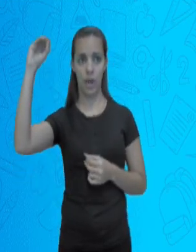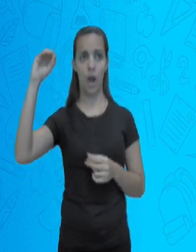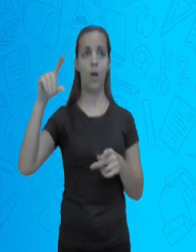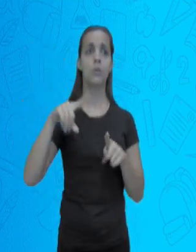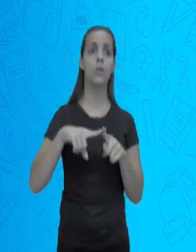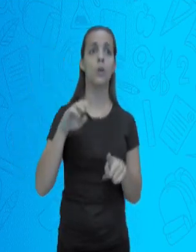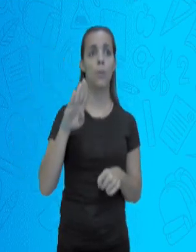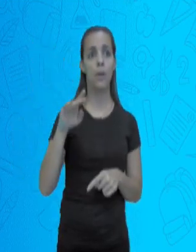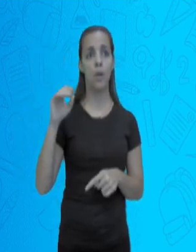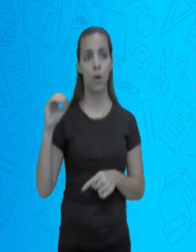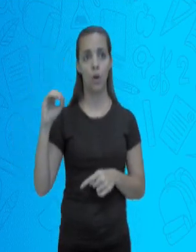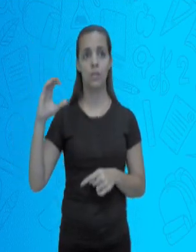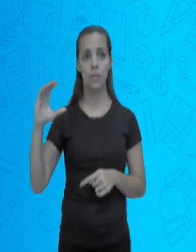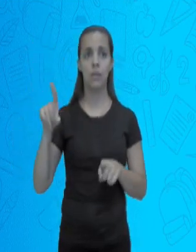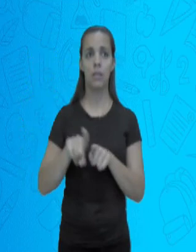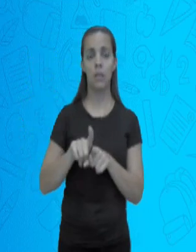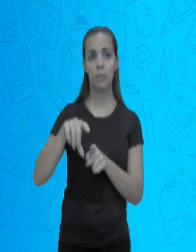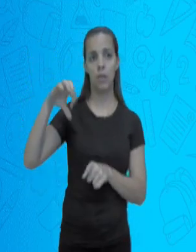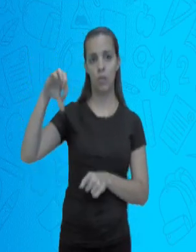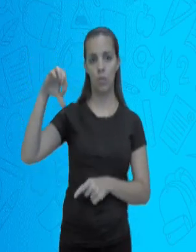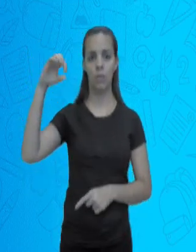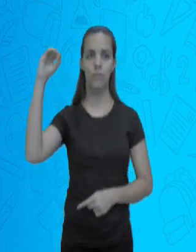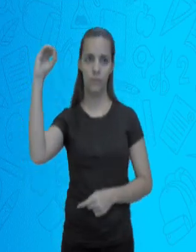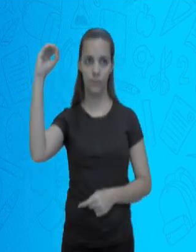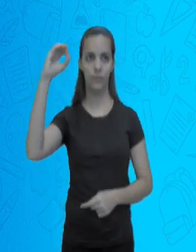ângulo ao meio.